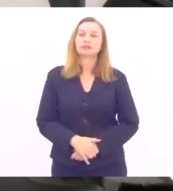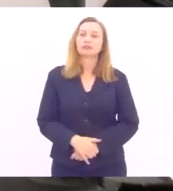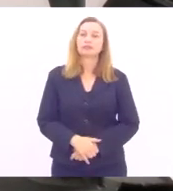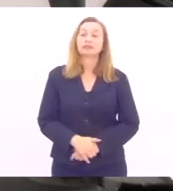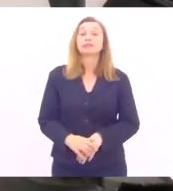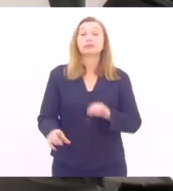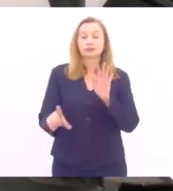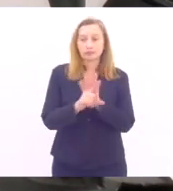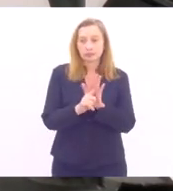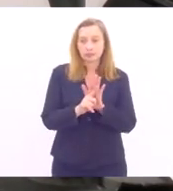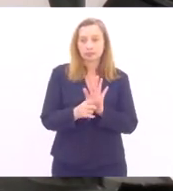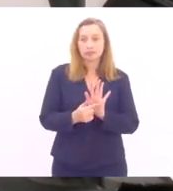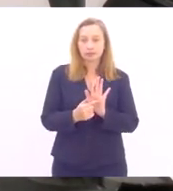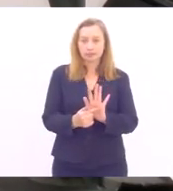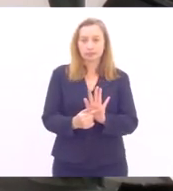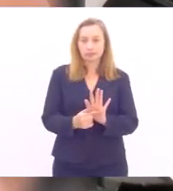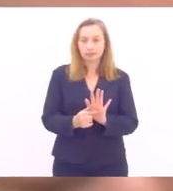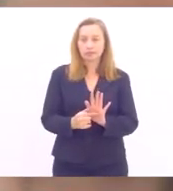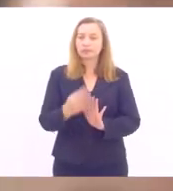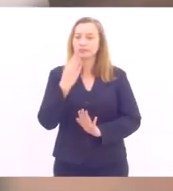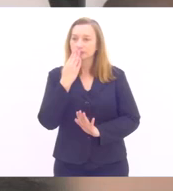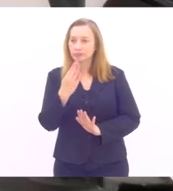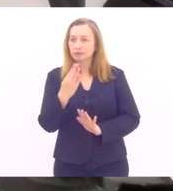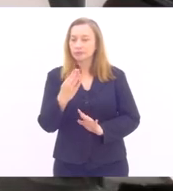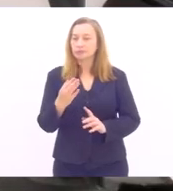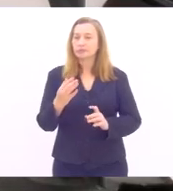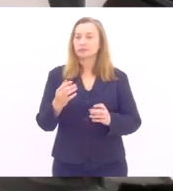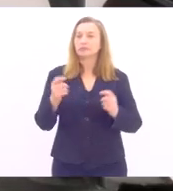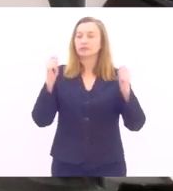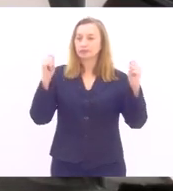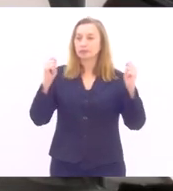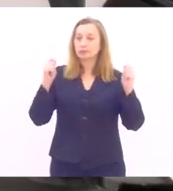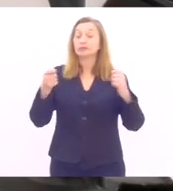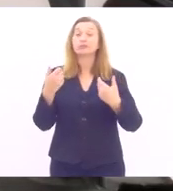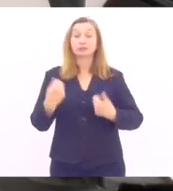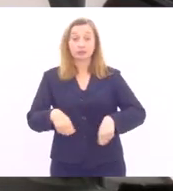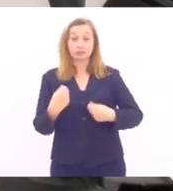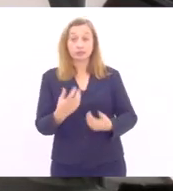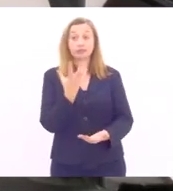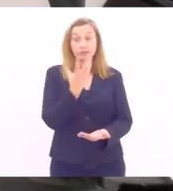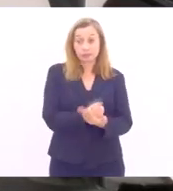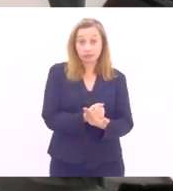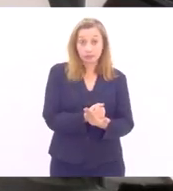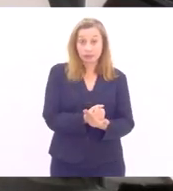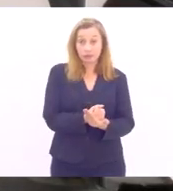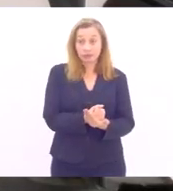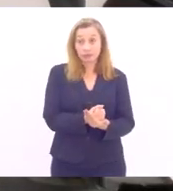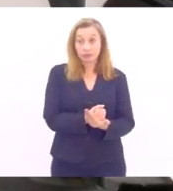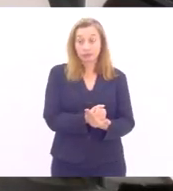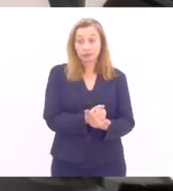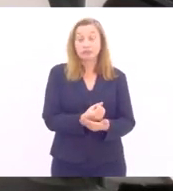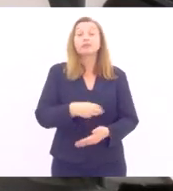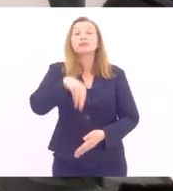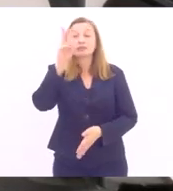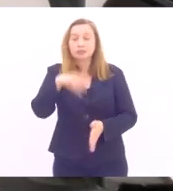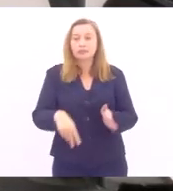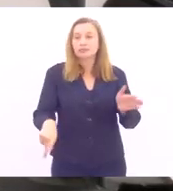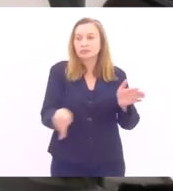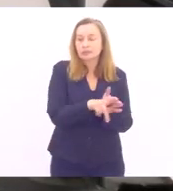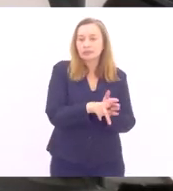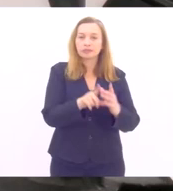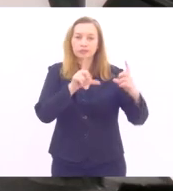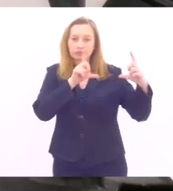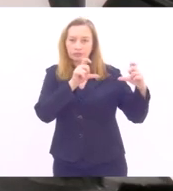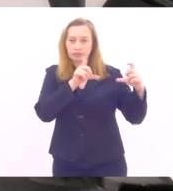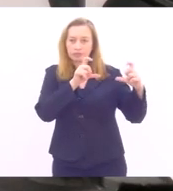lei traz que a torcida organizada precisa registrar seus membros com fotografia,